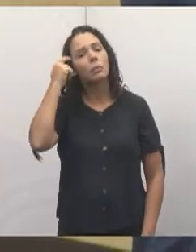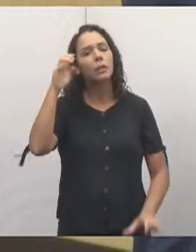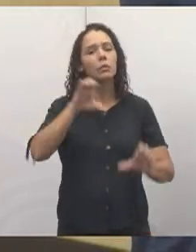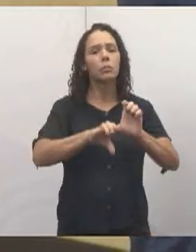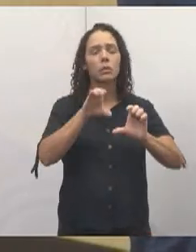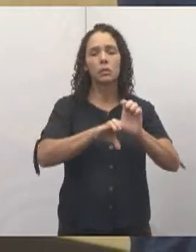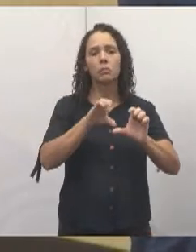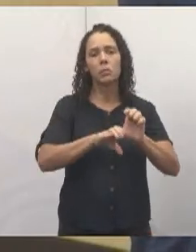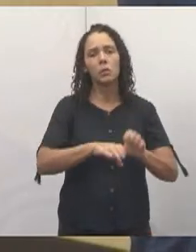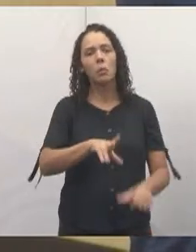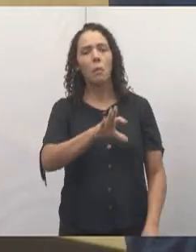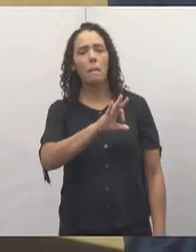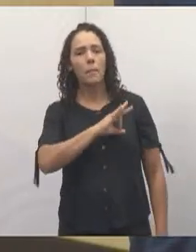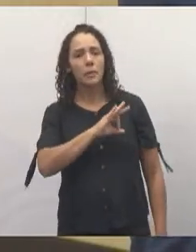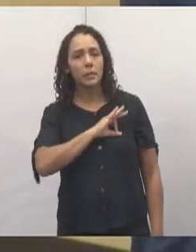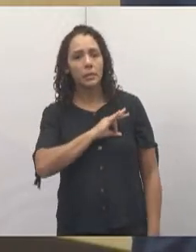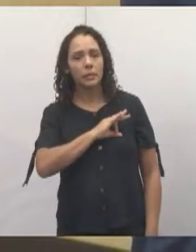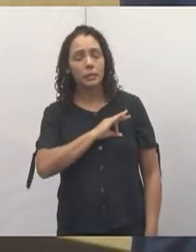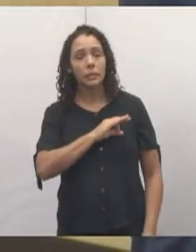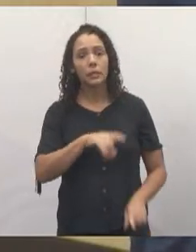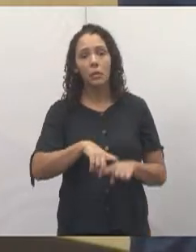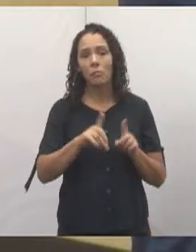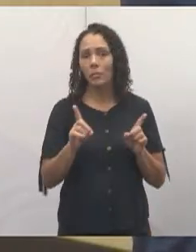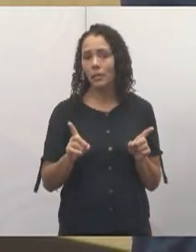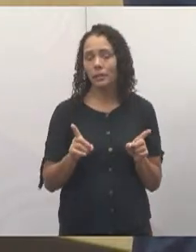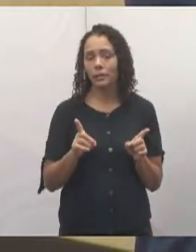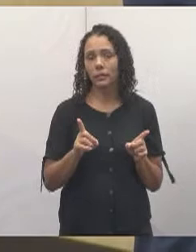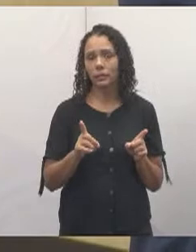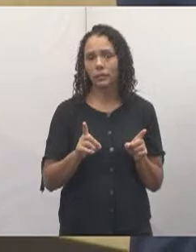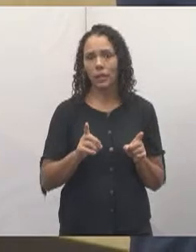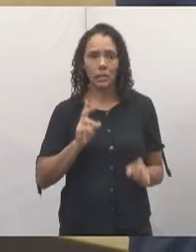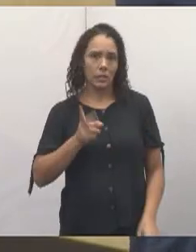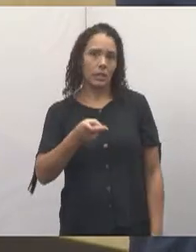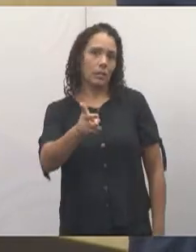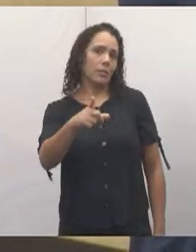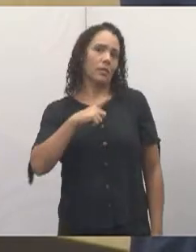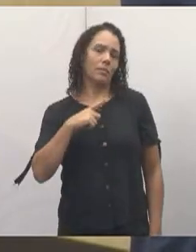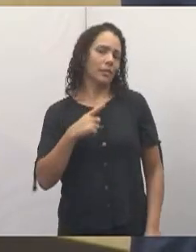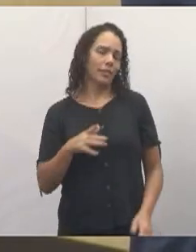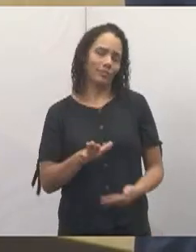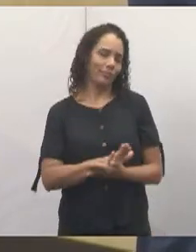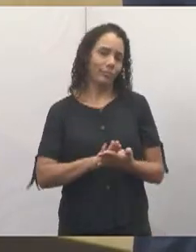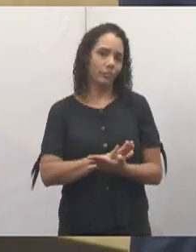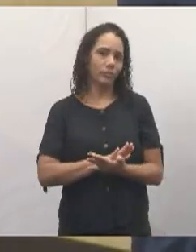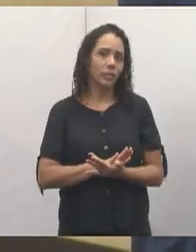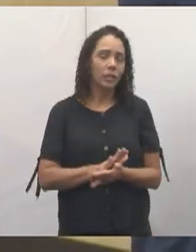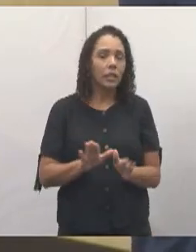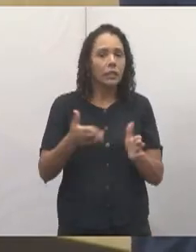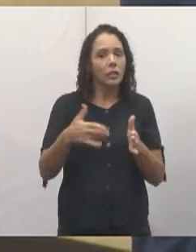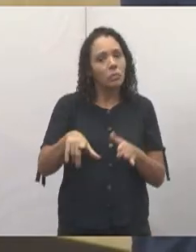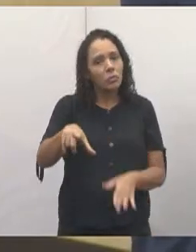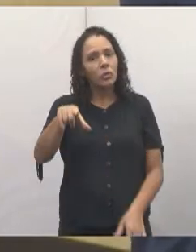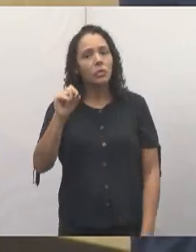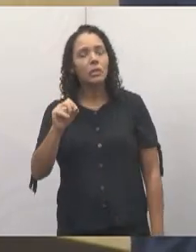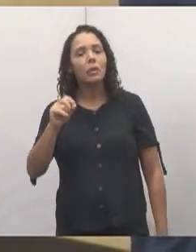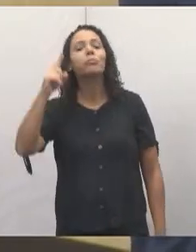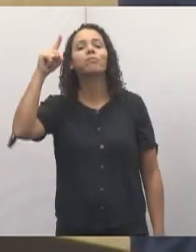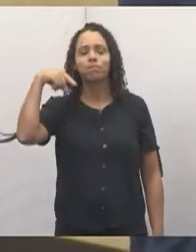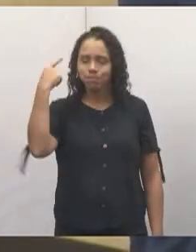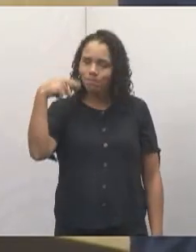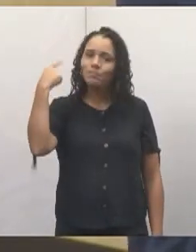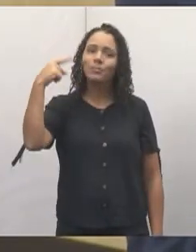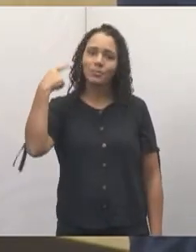policial e tudo mais, só que não é uma coisa que tem sempre, né? Então, eu fui para a advocacia mesmo para